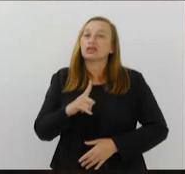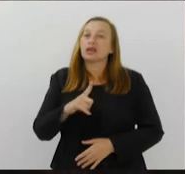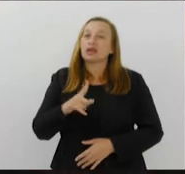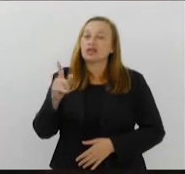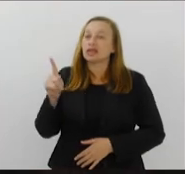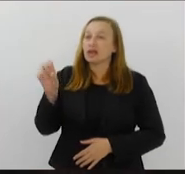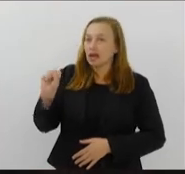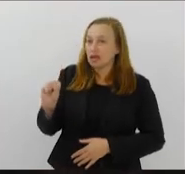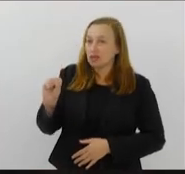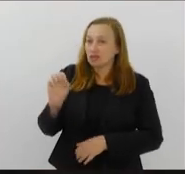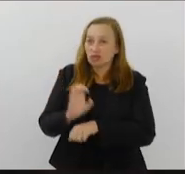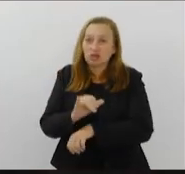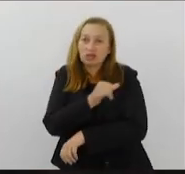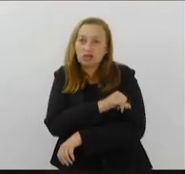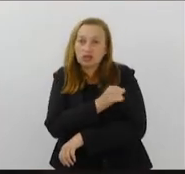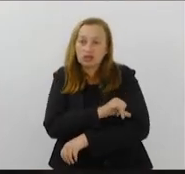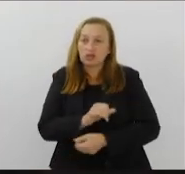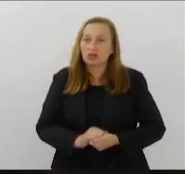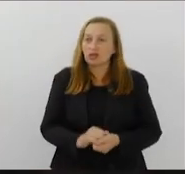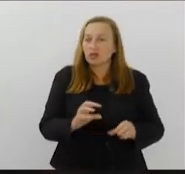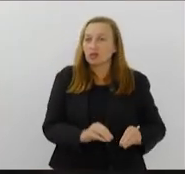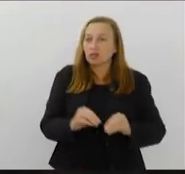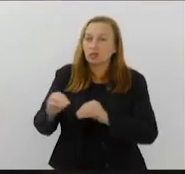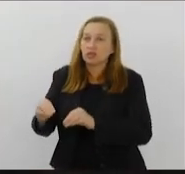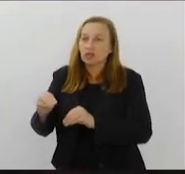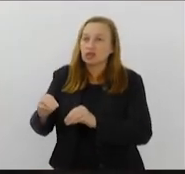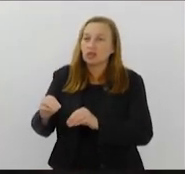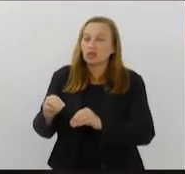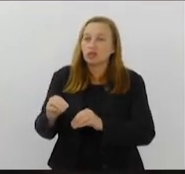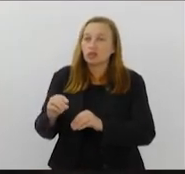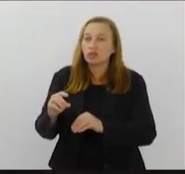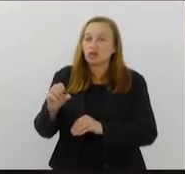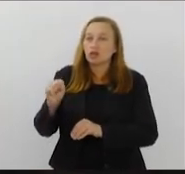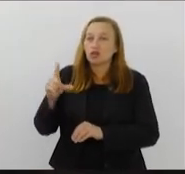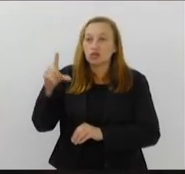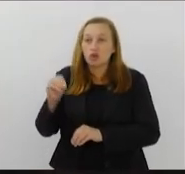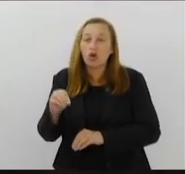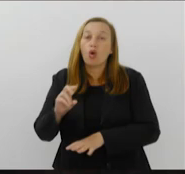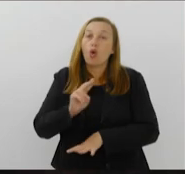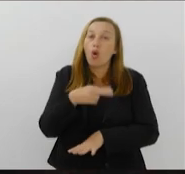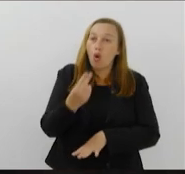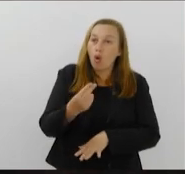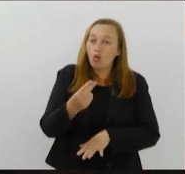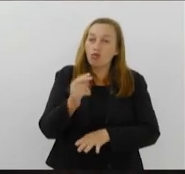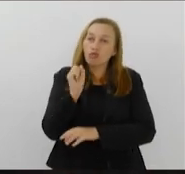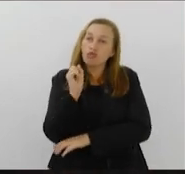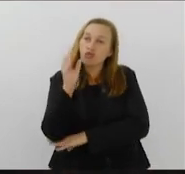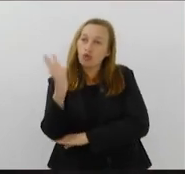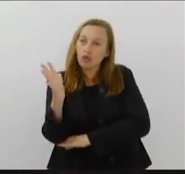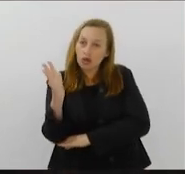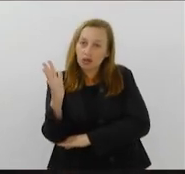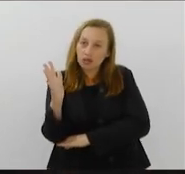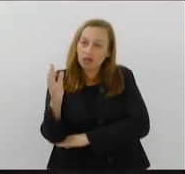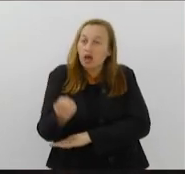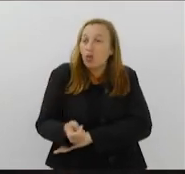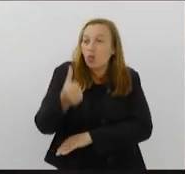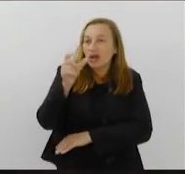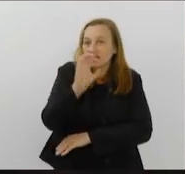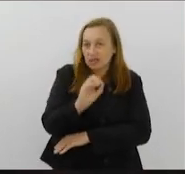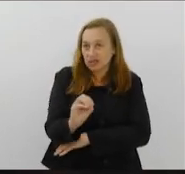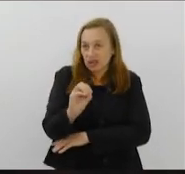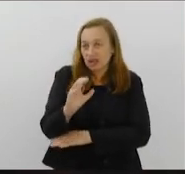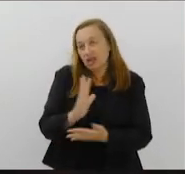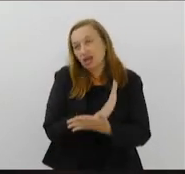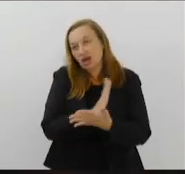estado, como eu mencionei, o setor de mudança do uso do solo ou das florestas, ela tem praticamente uma emissão quase zero, em alguns